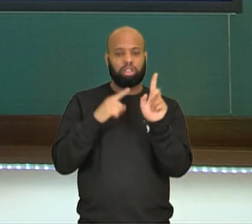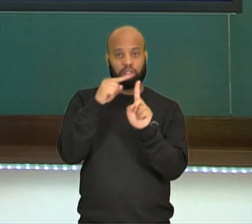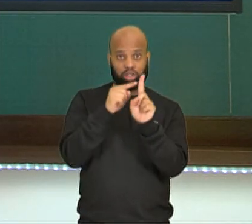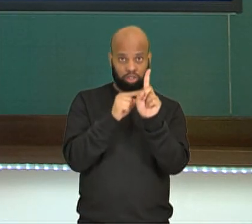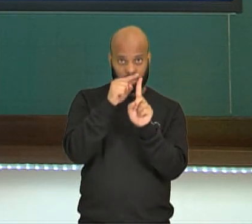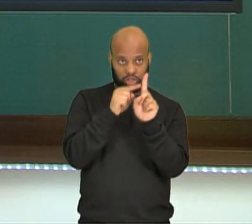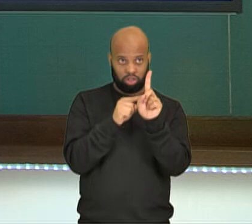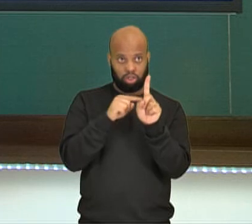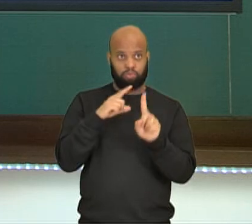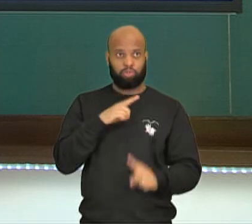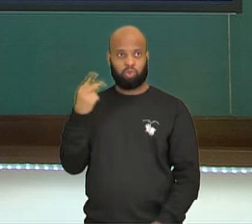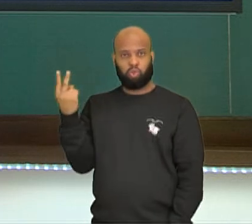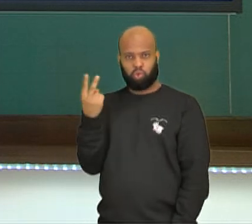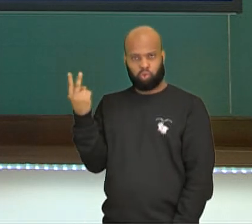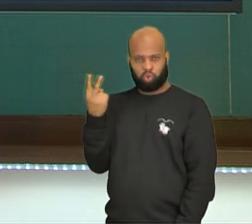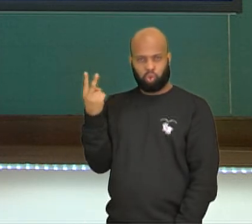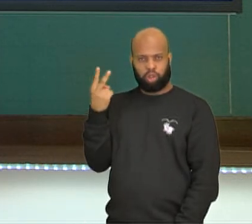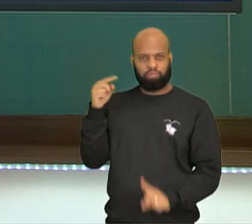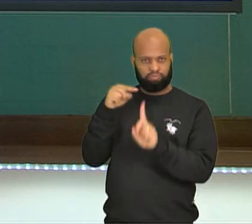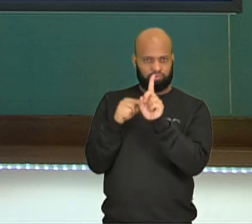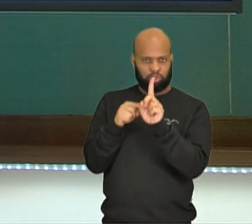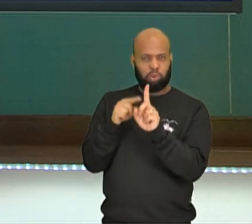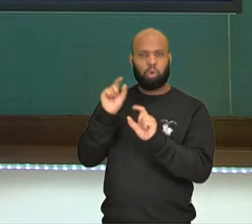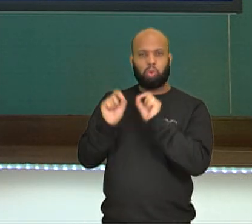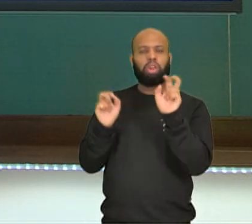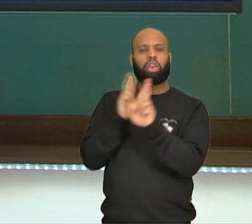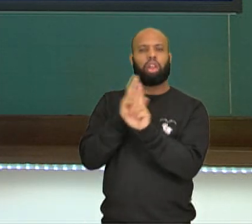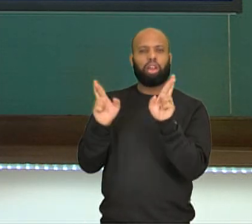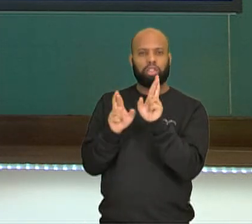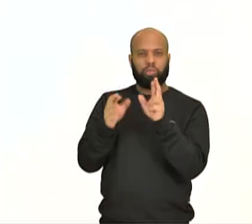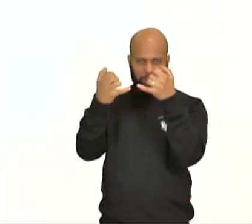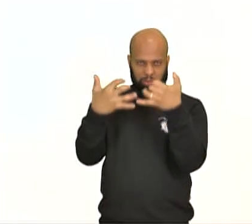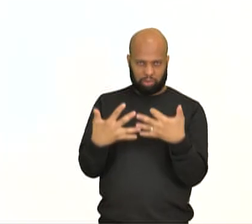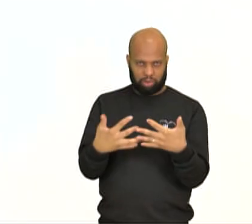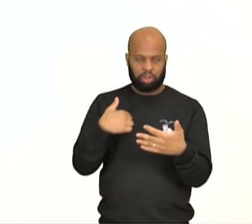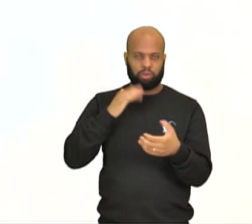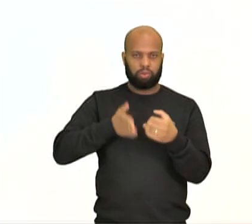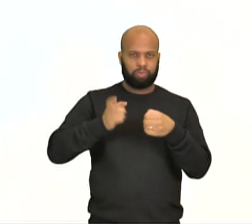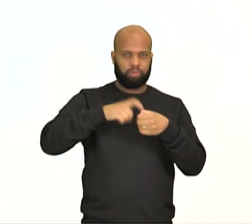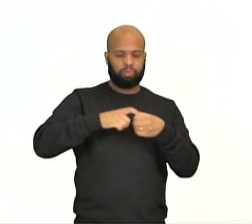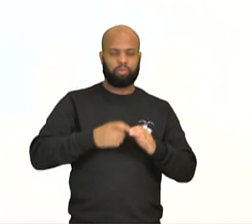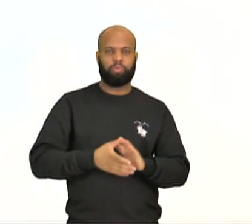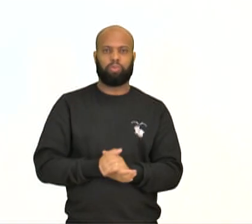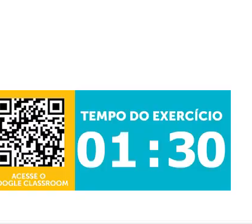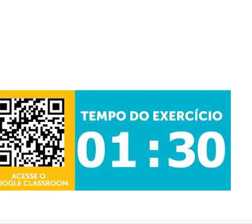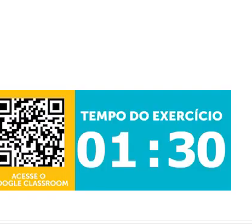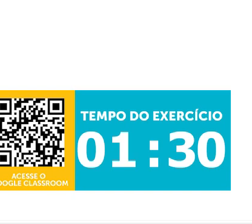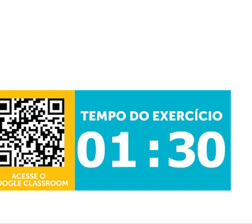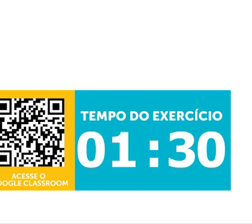espécie Australopithecus e a espécie Homo? Daqui a pouco nós voltamos.